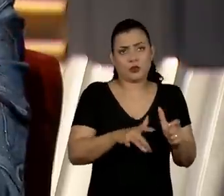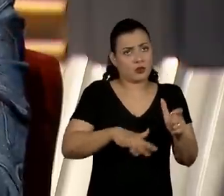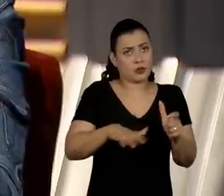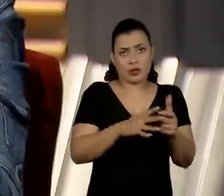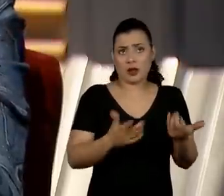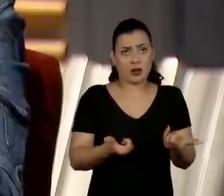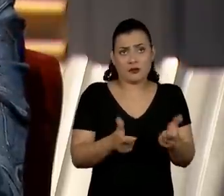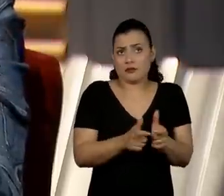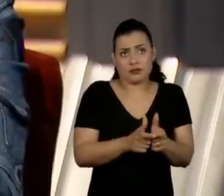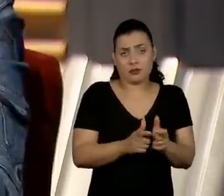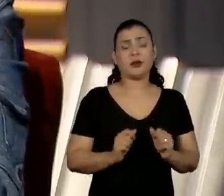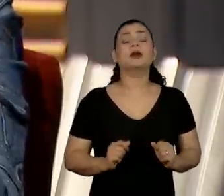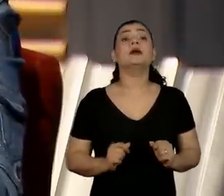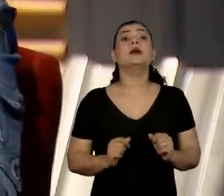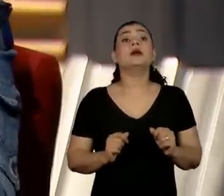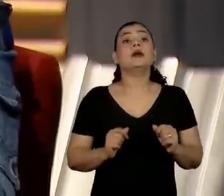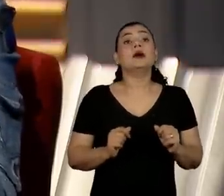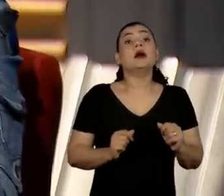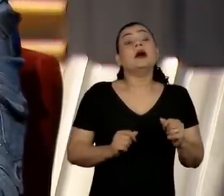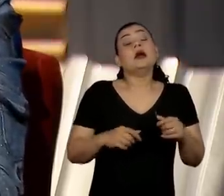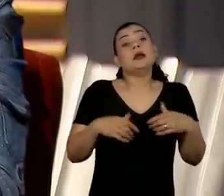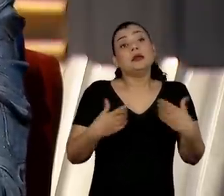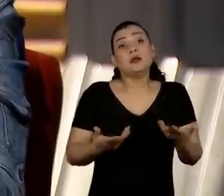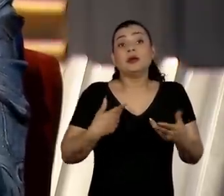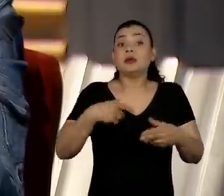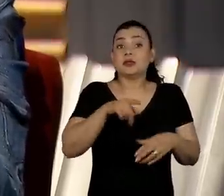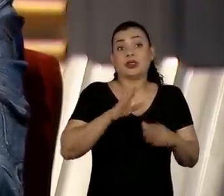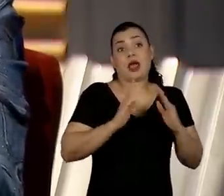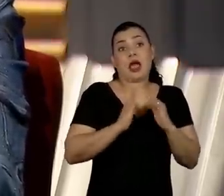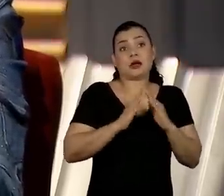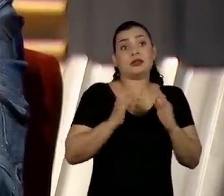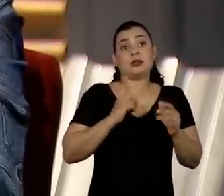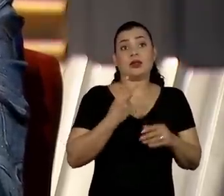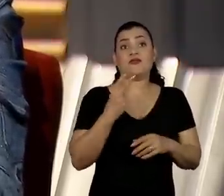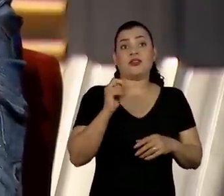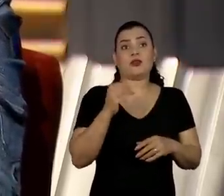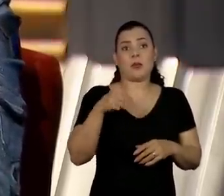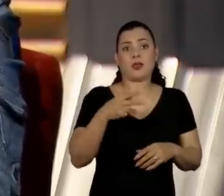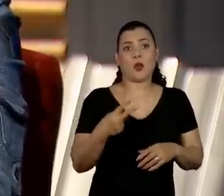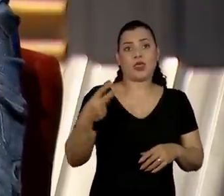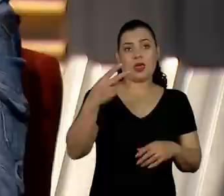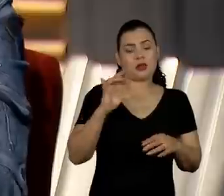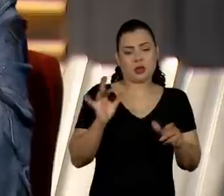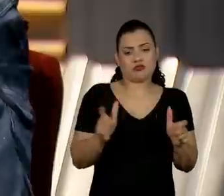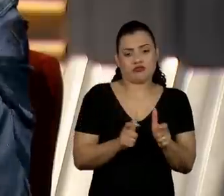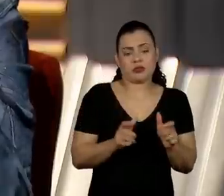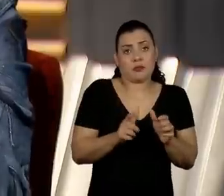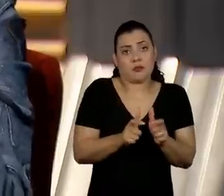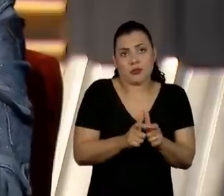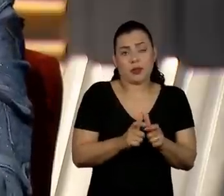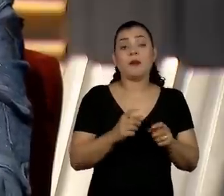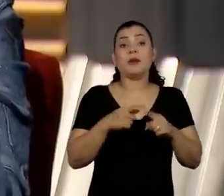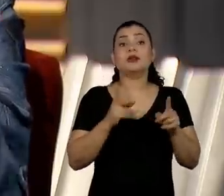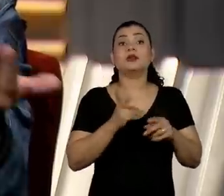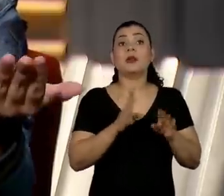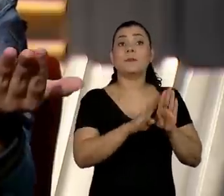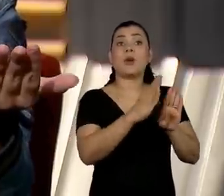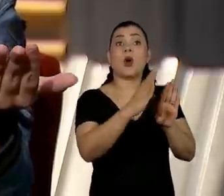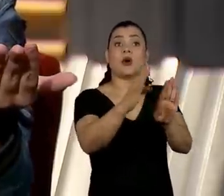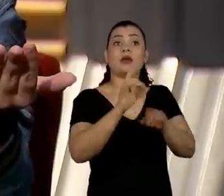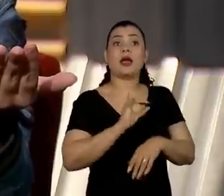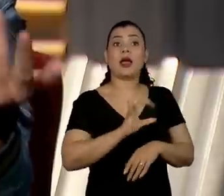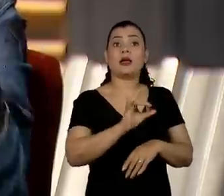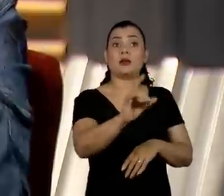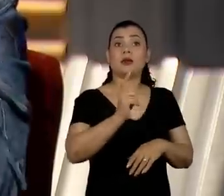20 metros quadrados no máximo a sua casa tem 20 metros quadrados e cada porta tem um